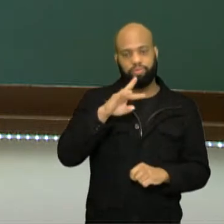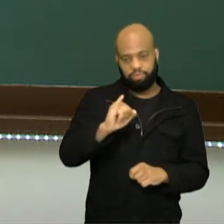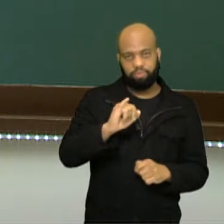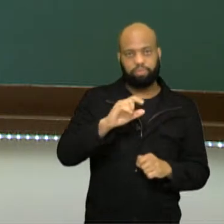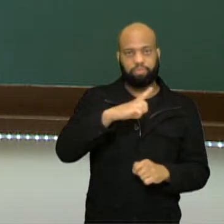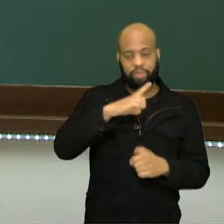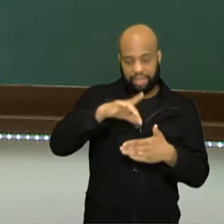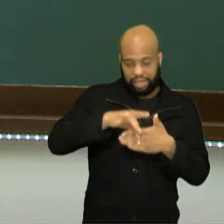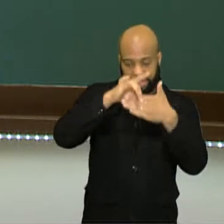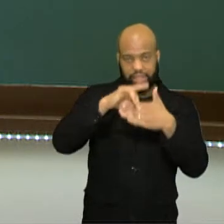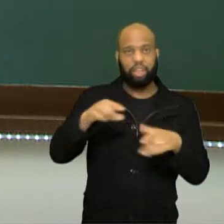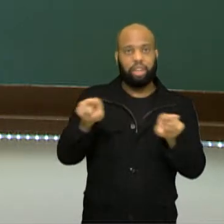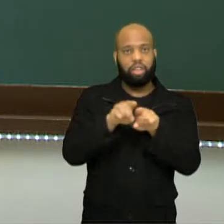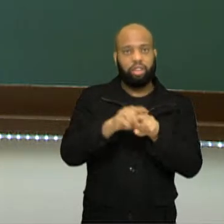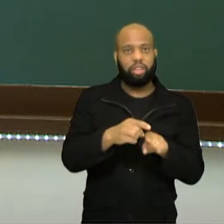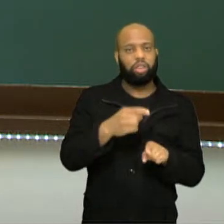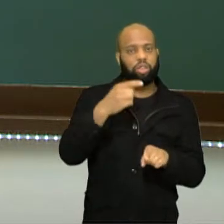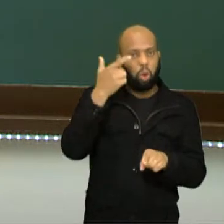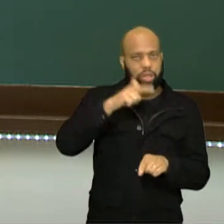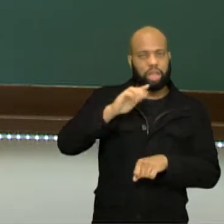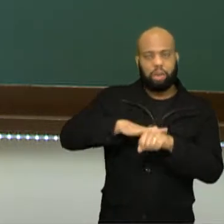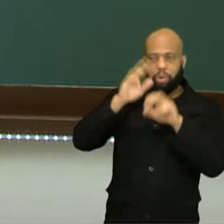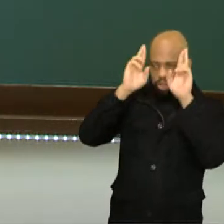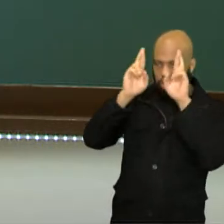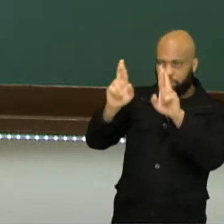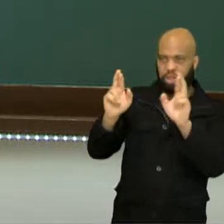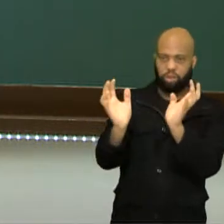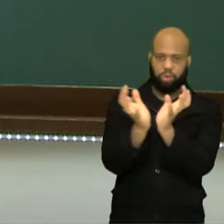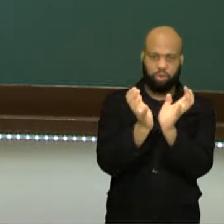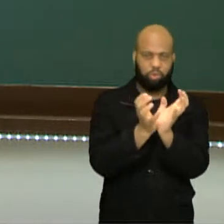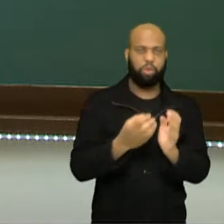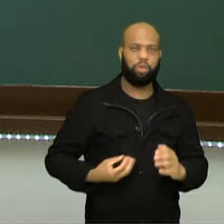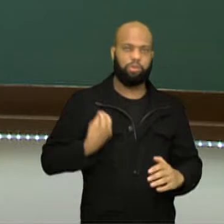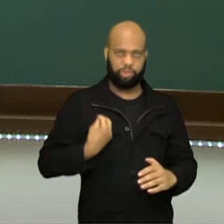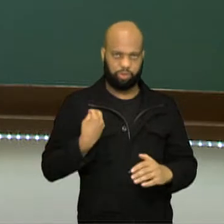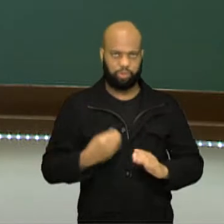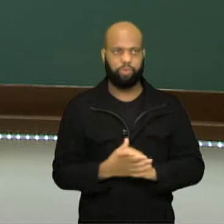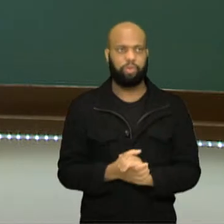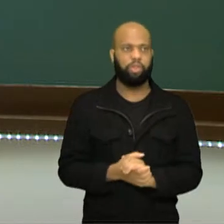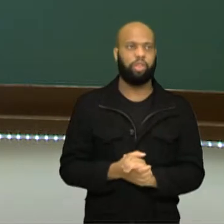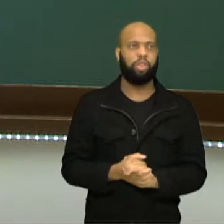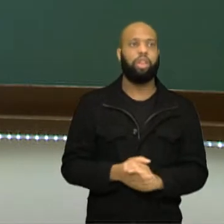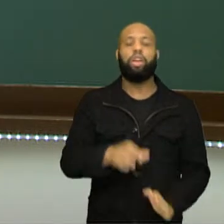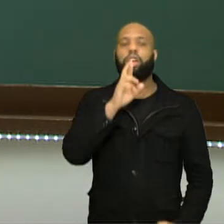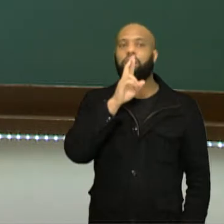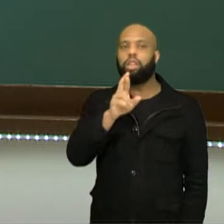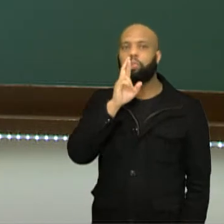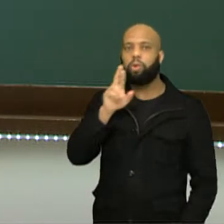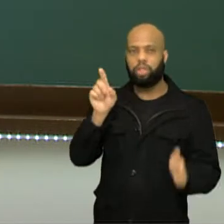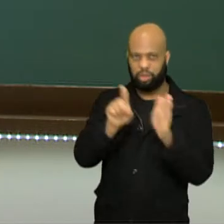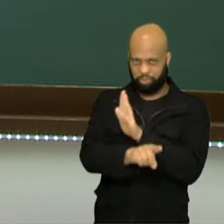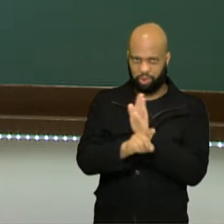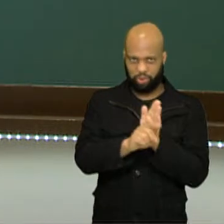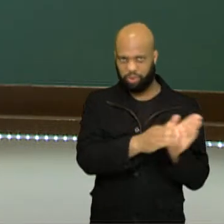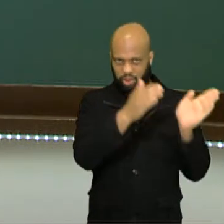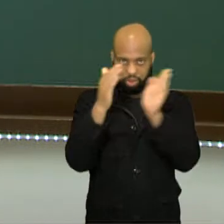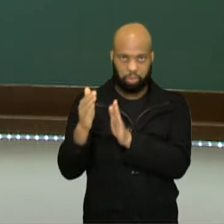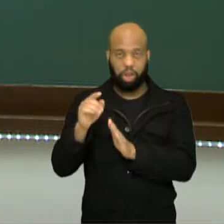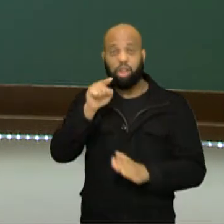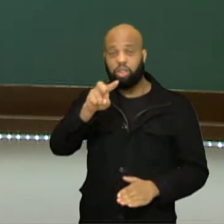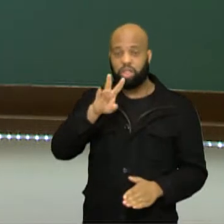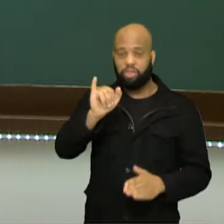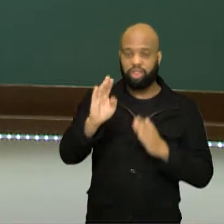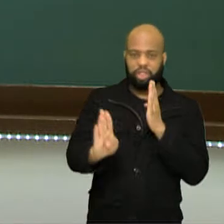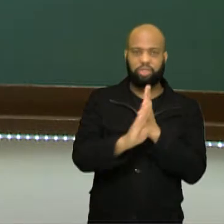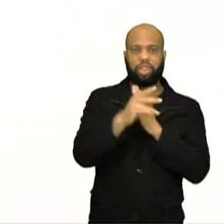exerce liderança e é mais respeitada pelo seu grupo. Responda o quiz ao lado e identifique a partir de suas